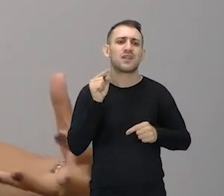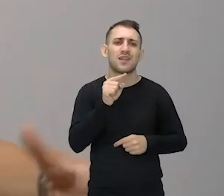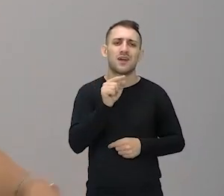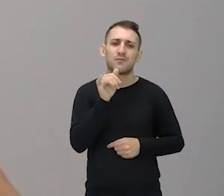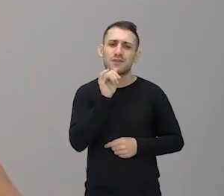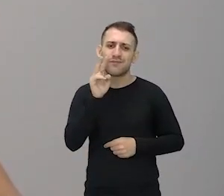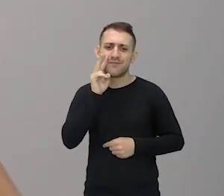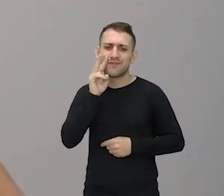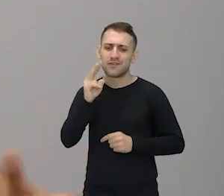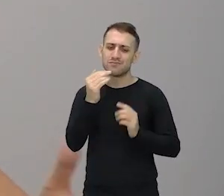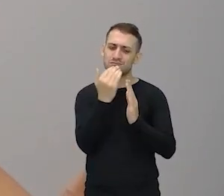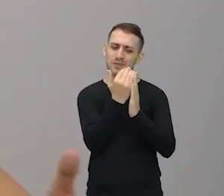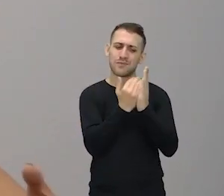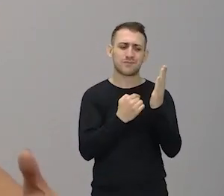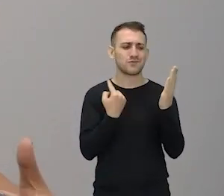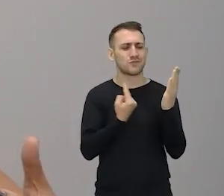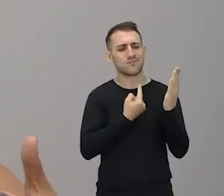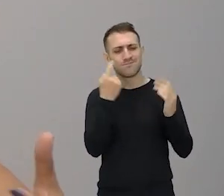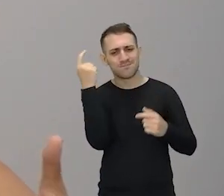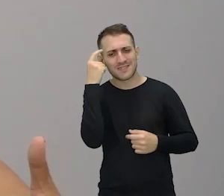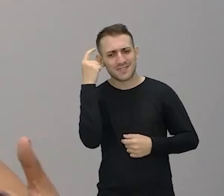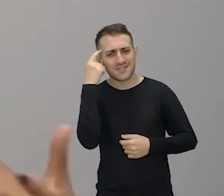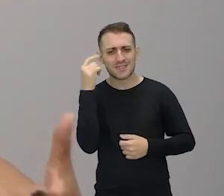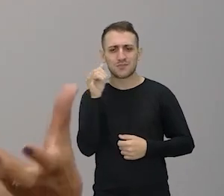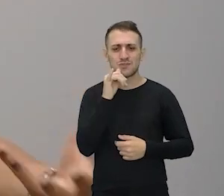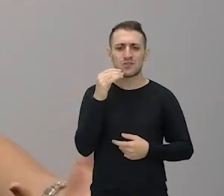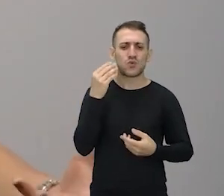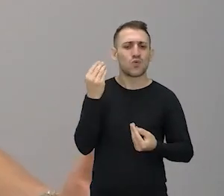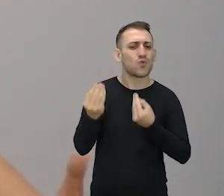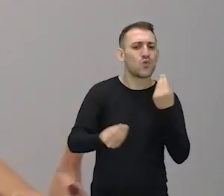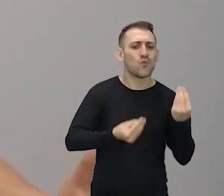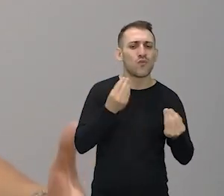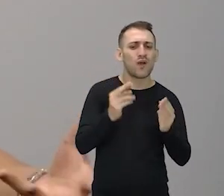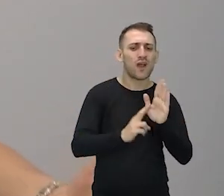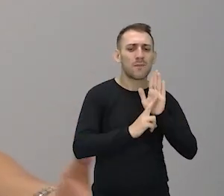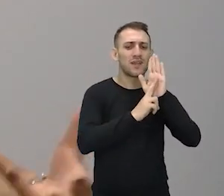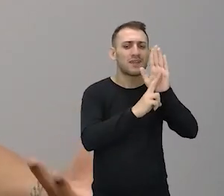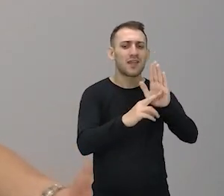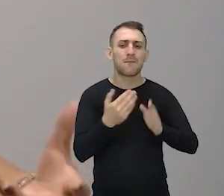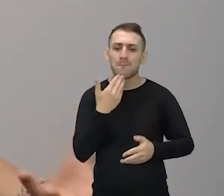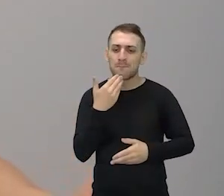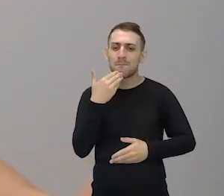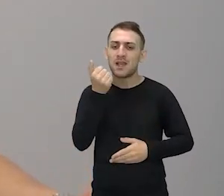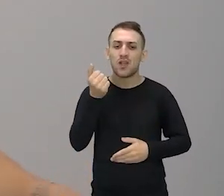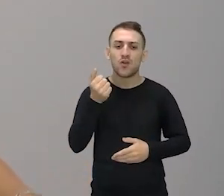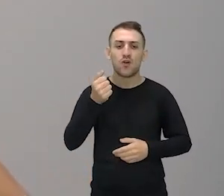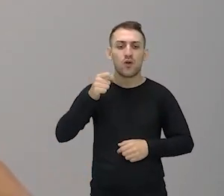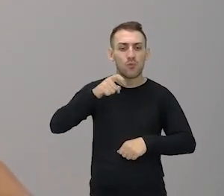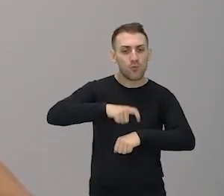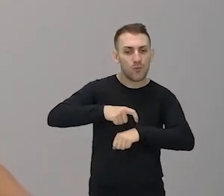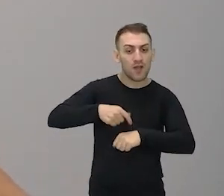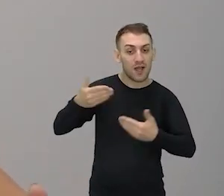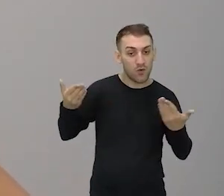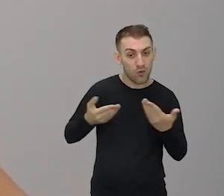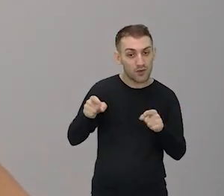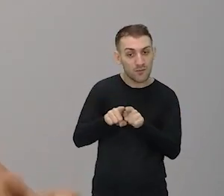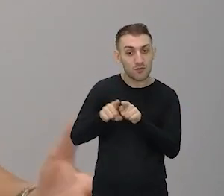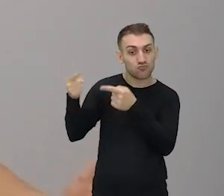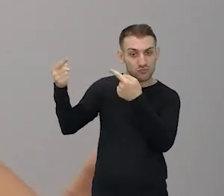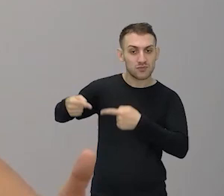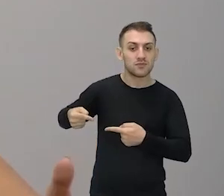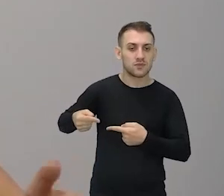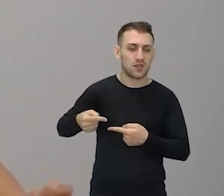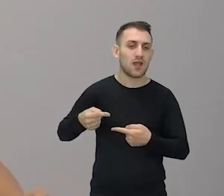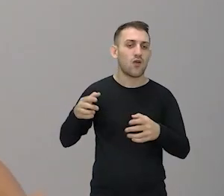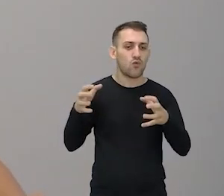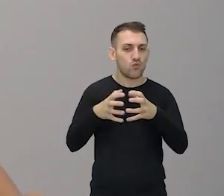olhando para os critérios e pensando qual representaria melhor esse momento e esse desafio. E aí o